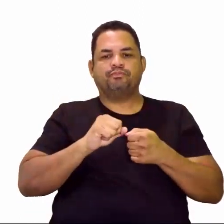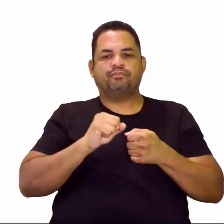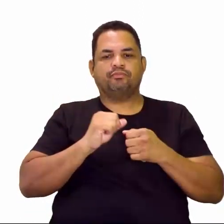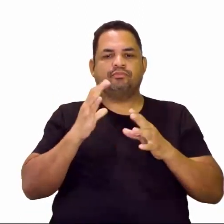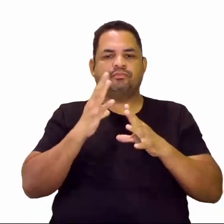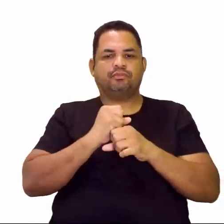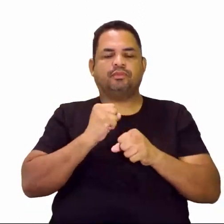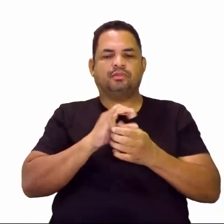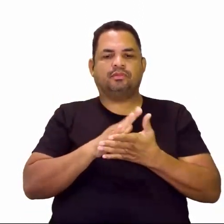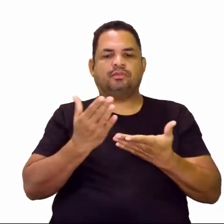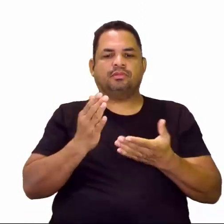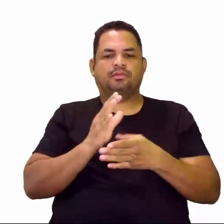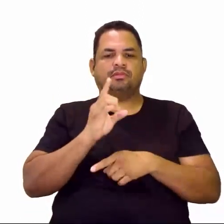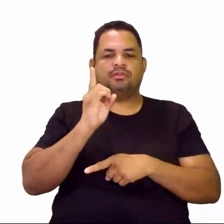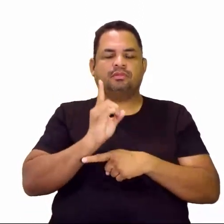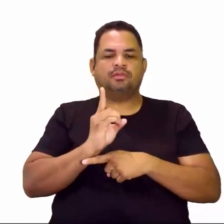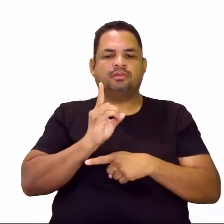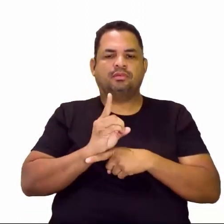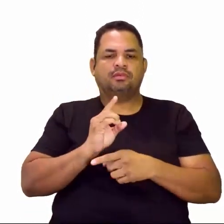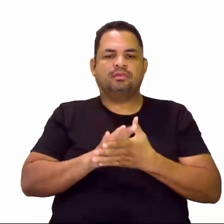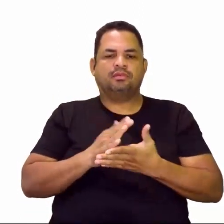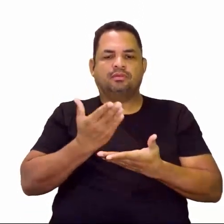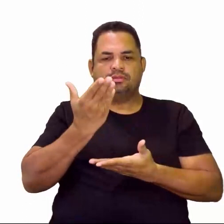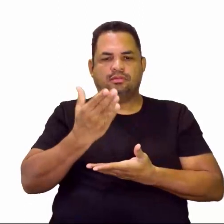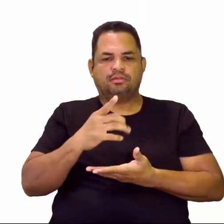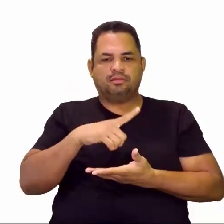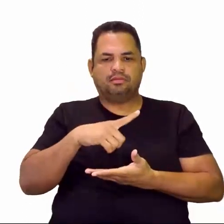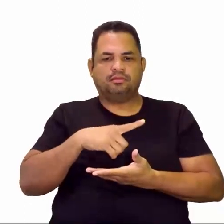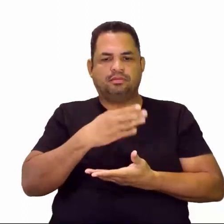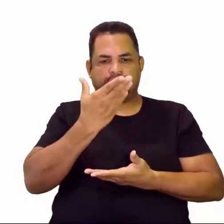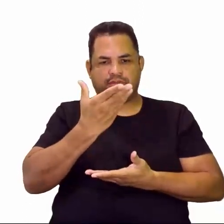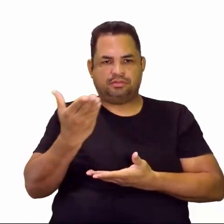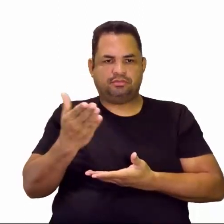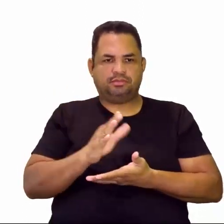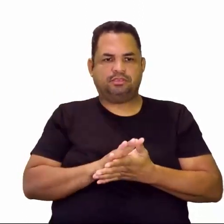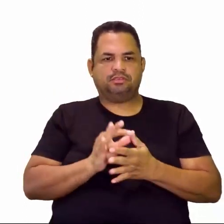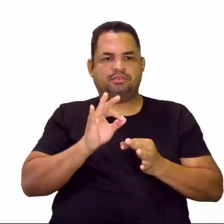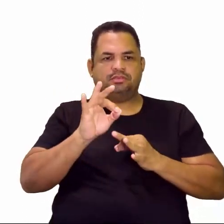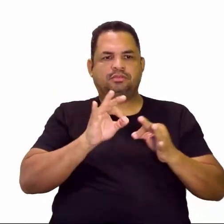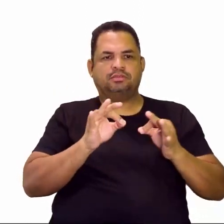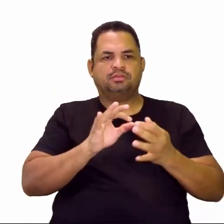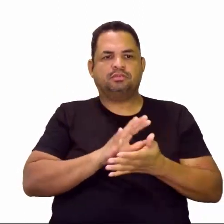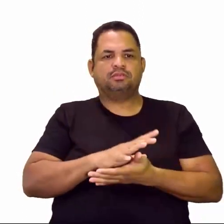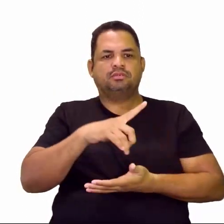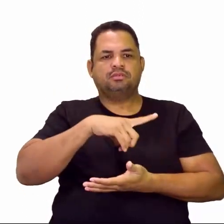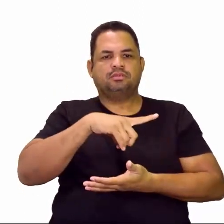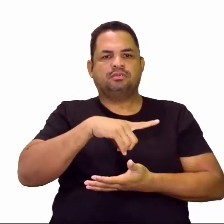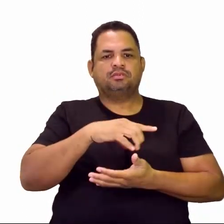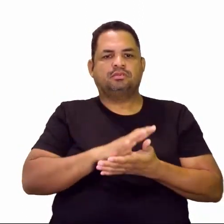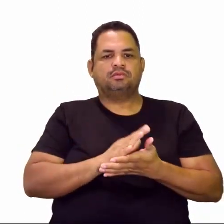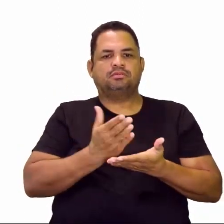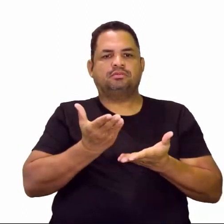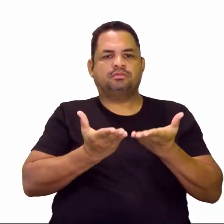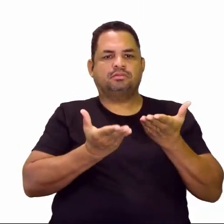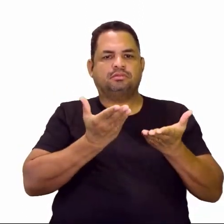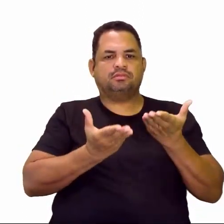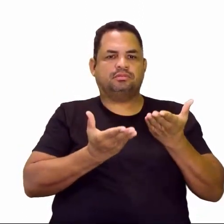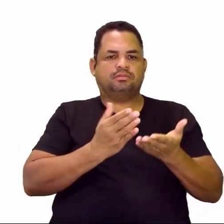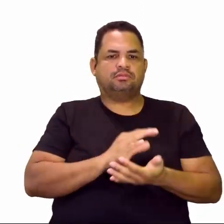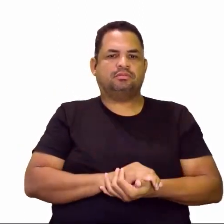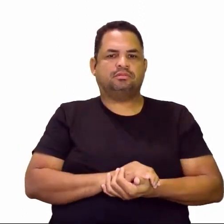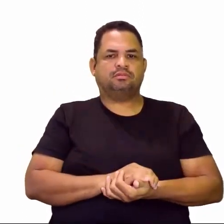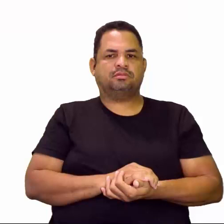o cálculo da densidade, você vai obter uma dessas unidades. Aqui nós temos a balança,